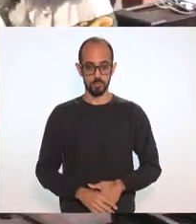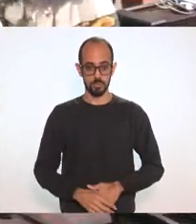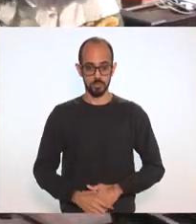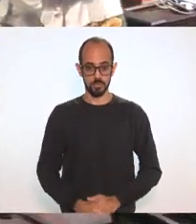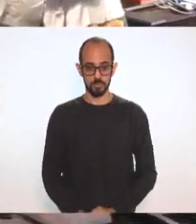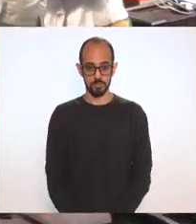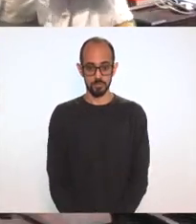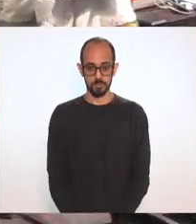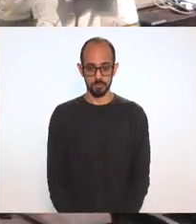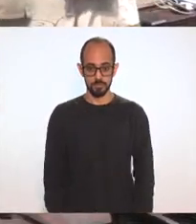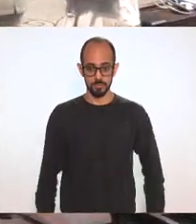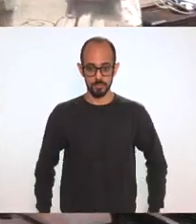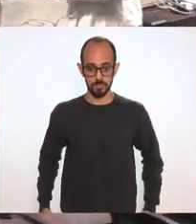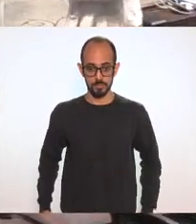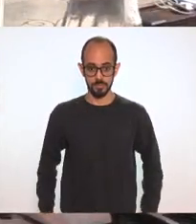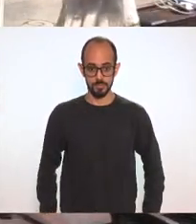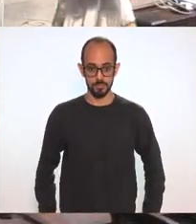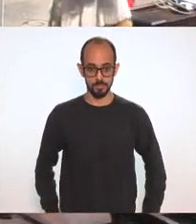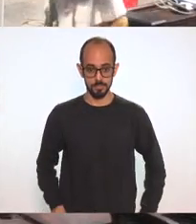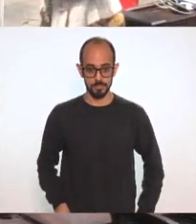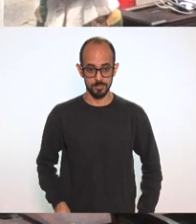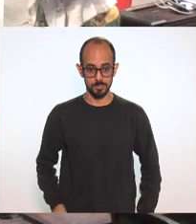E aí